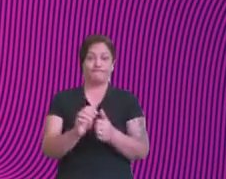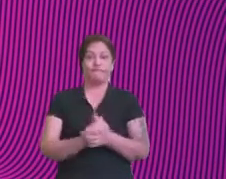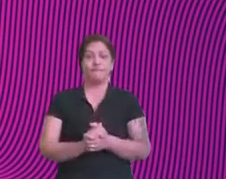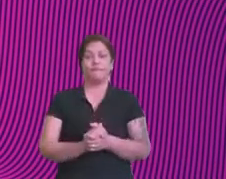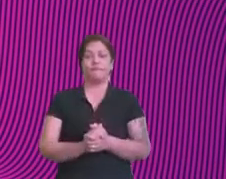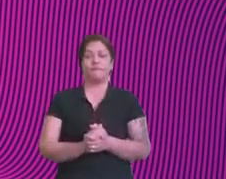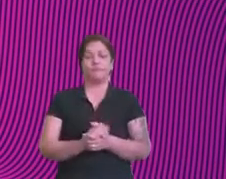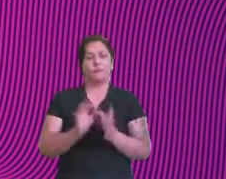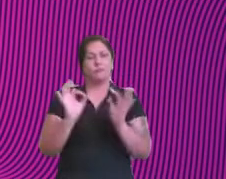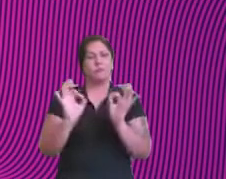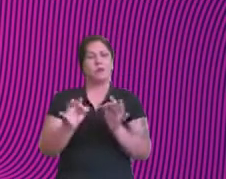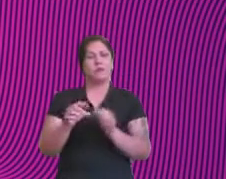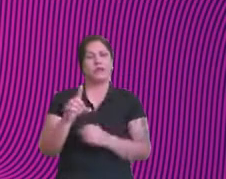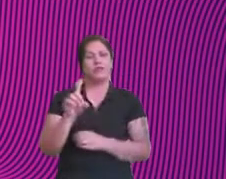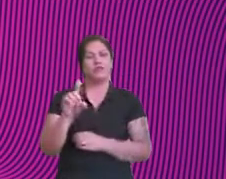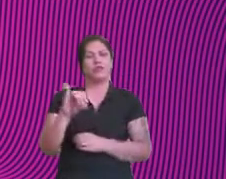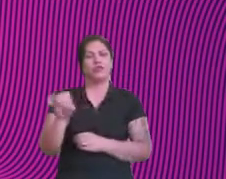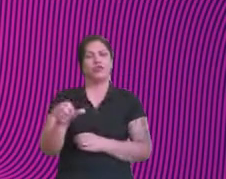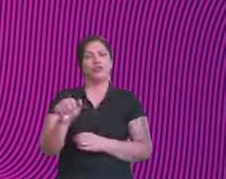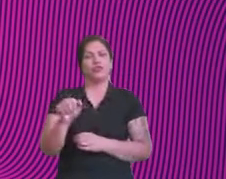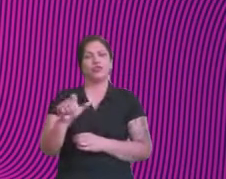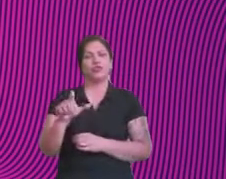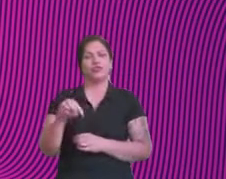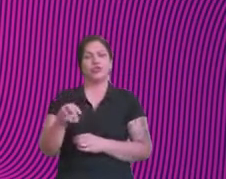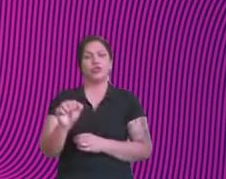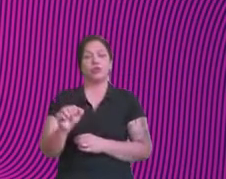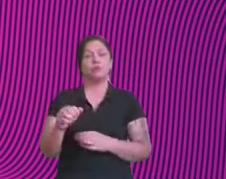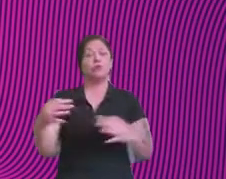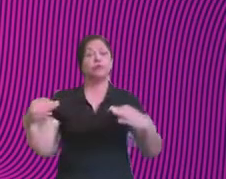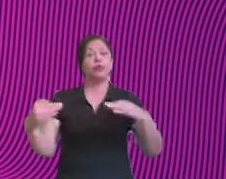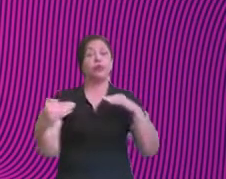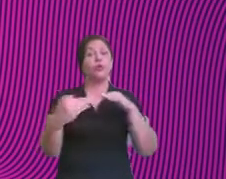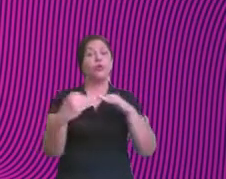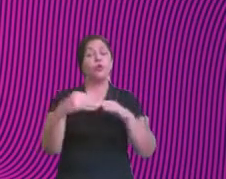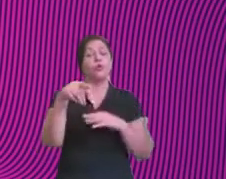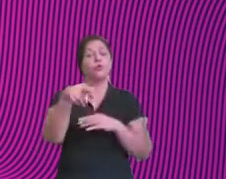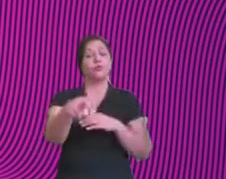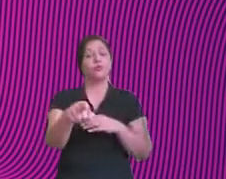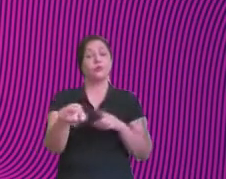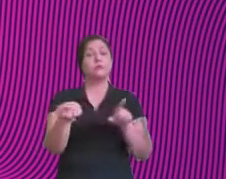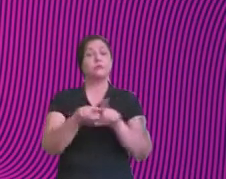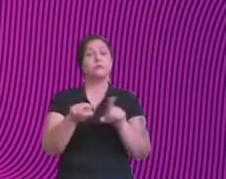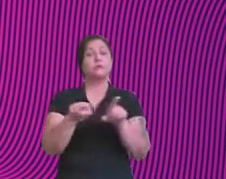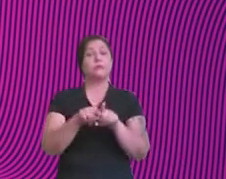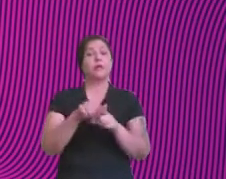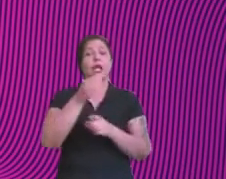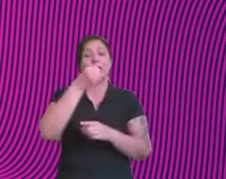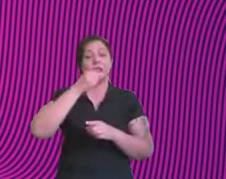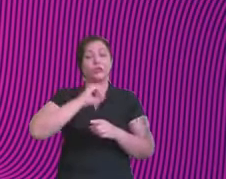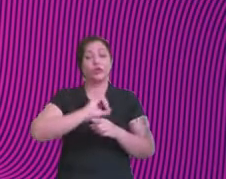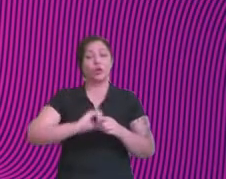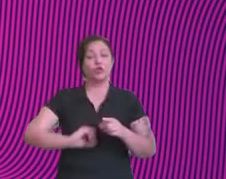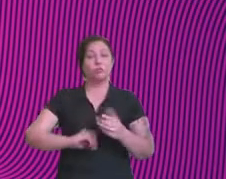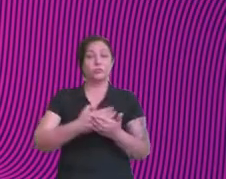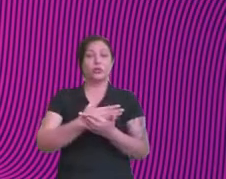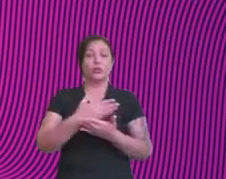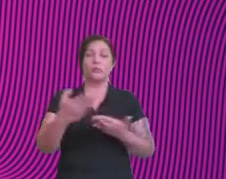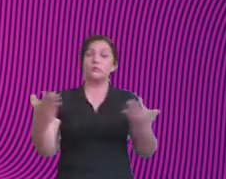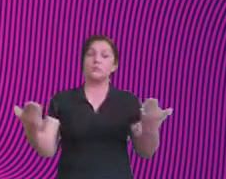Perfeito, Djalma, muito obrigada. Concordo com você em relação à endoscopia inicial nesse caso.